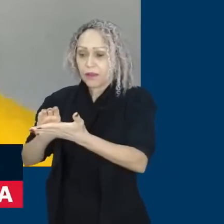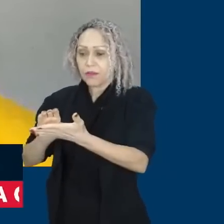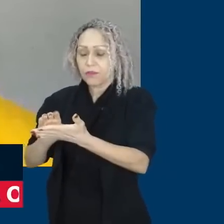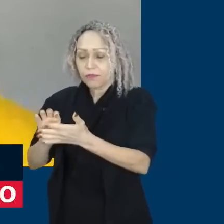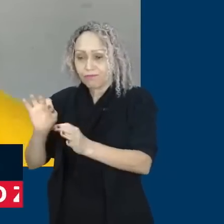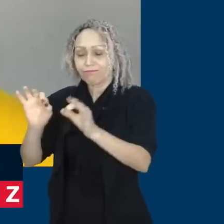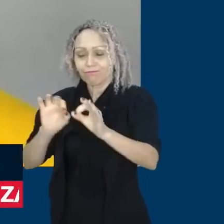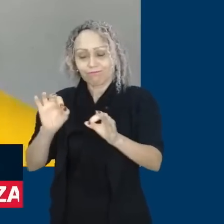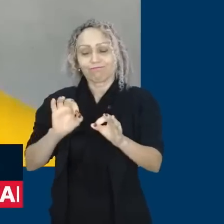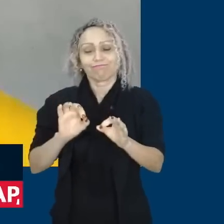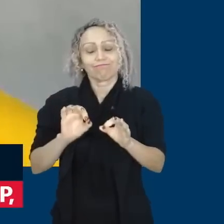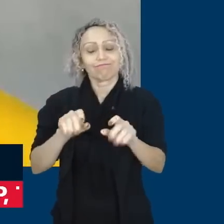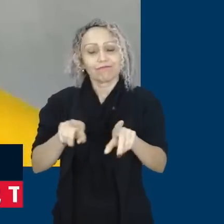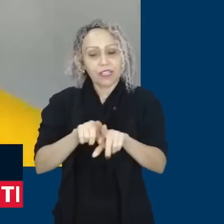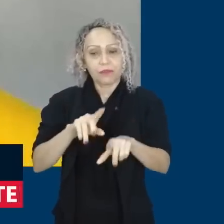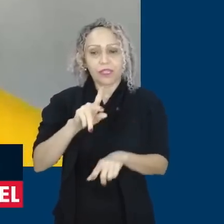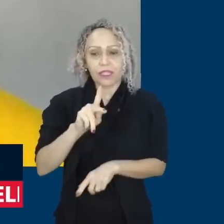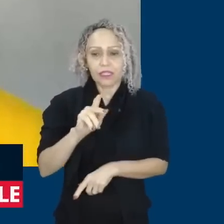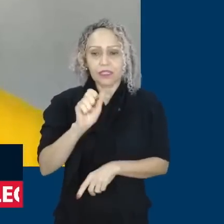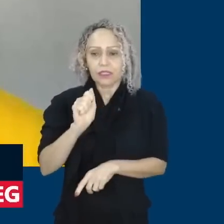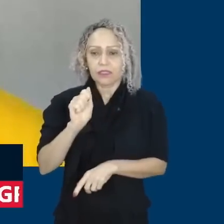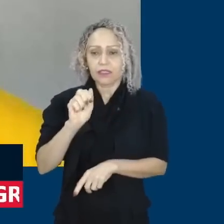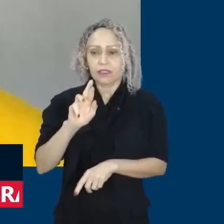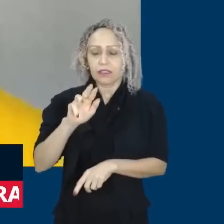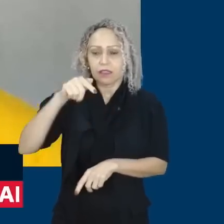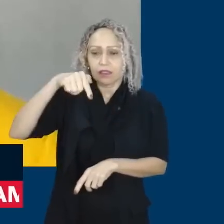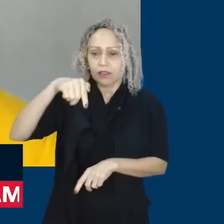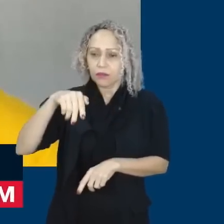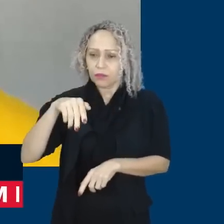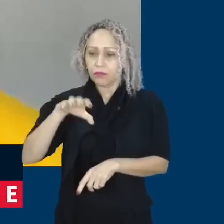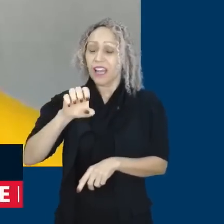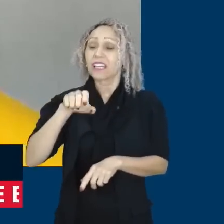Juta, que também está terminando a obra e já começa